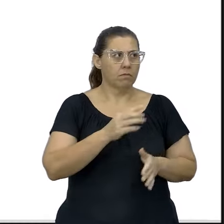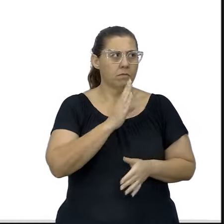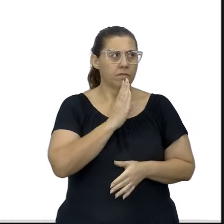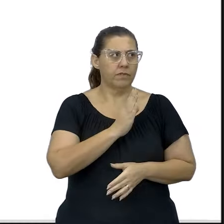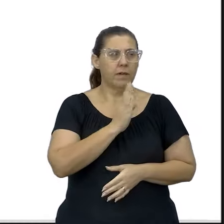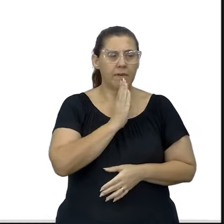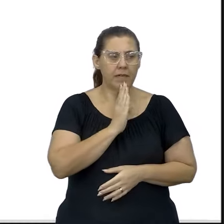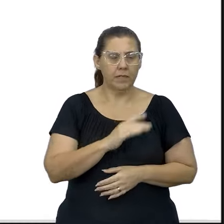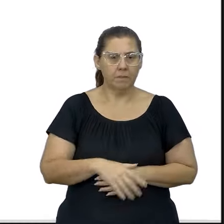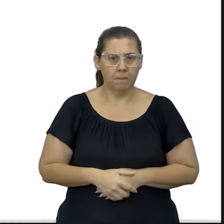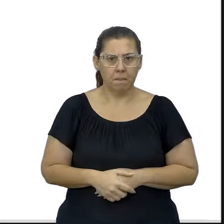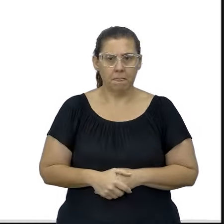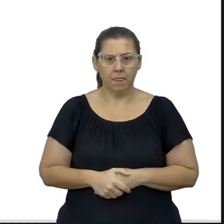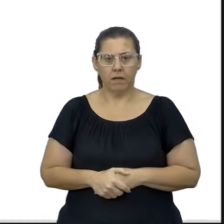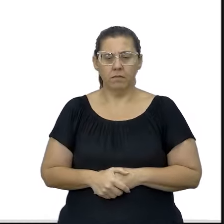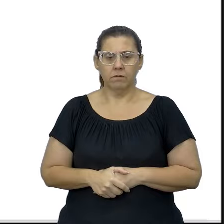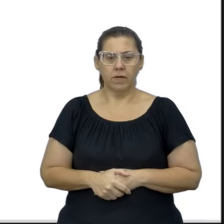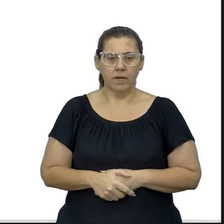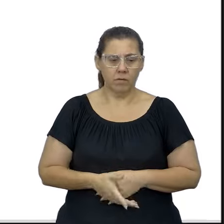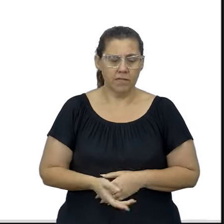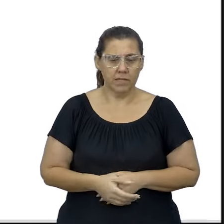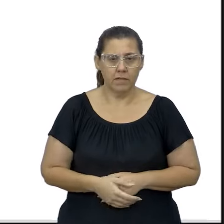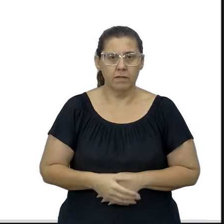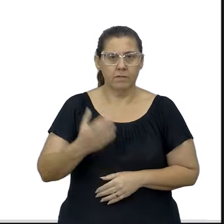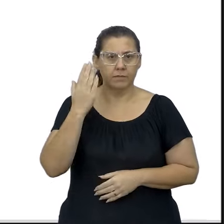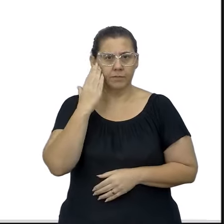sequência didática. Você sabia que